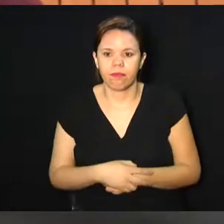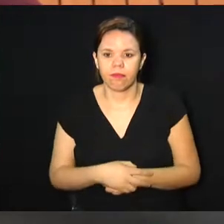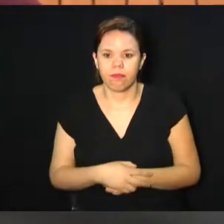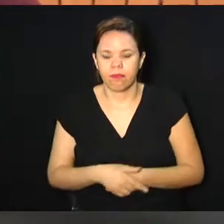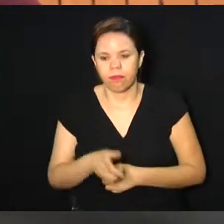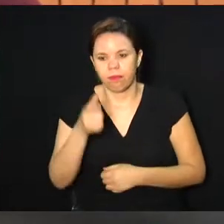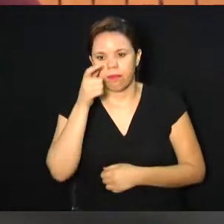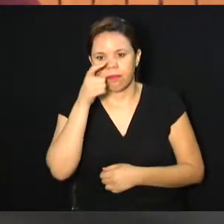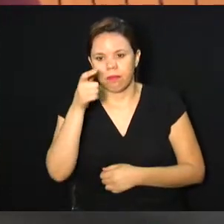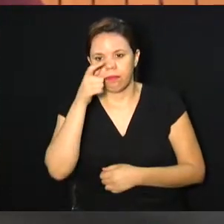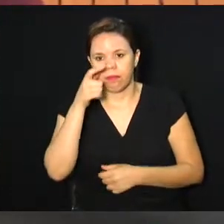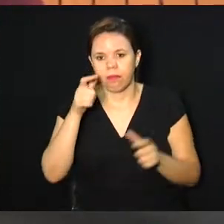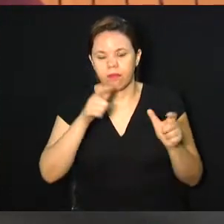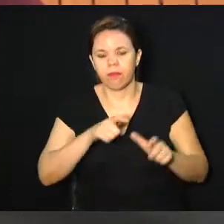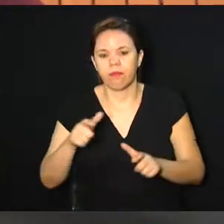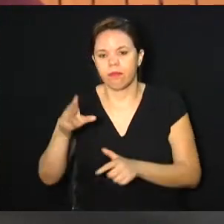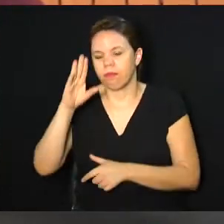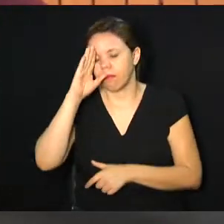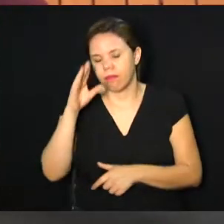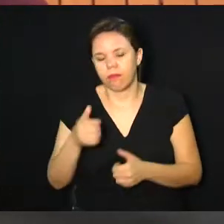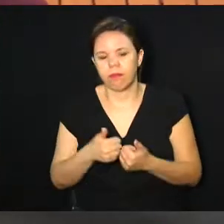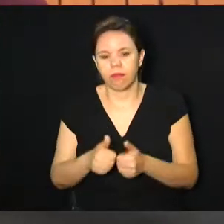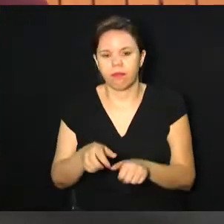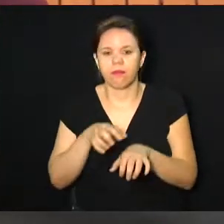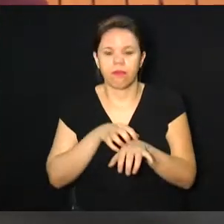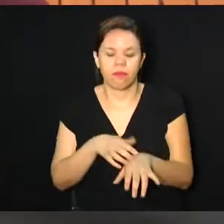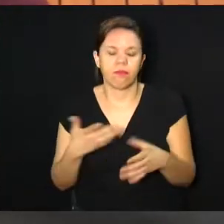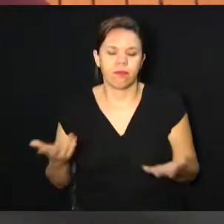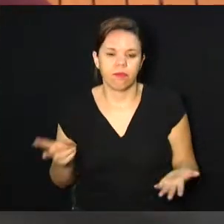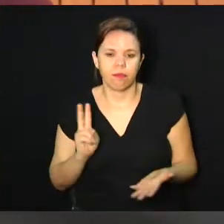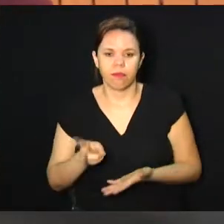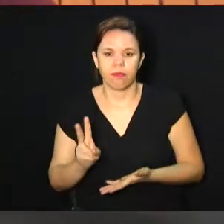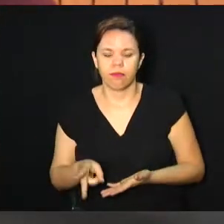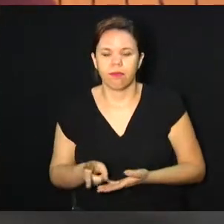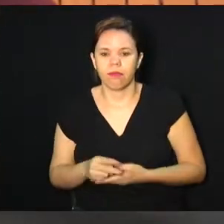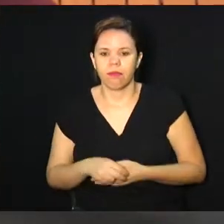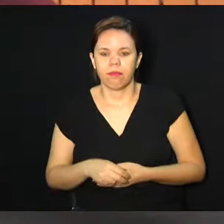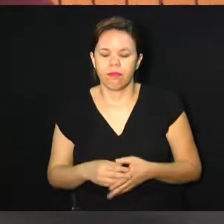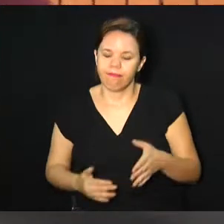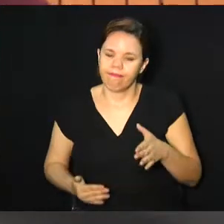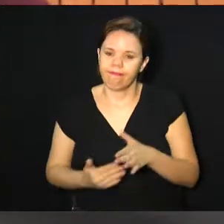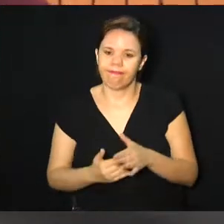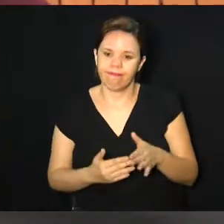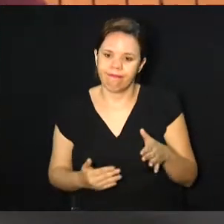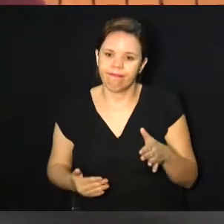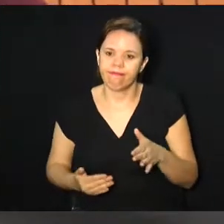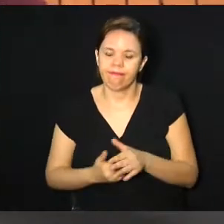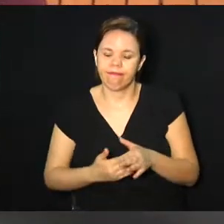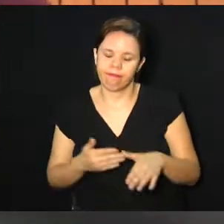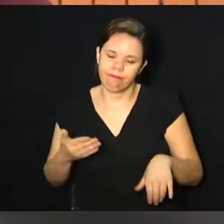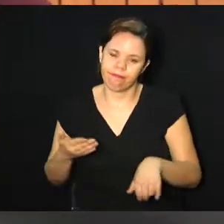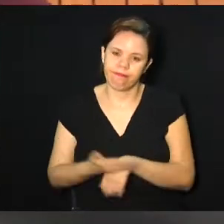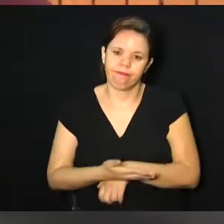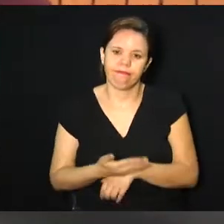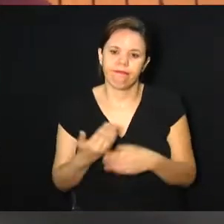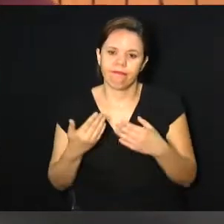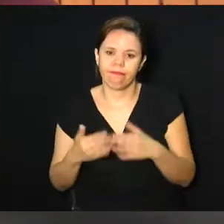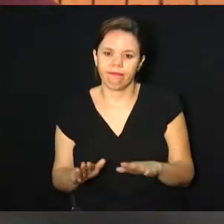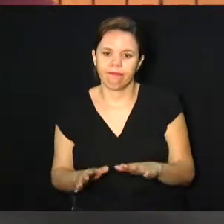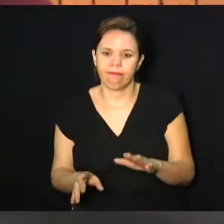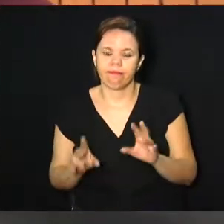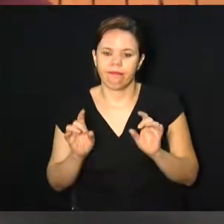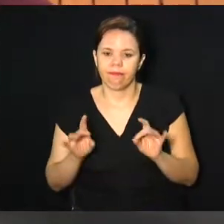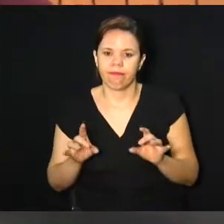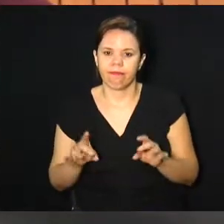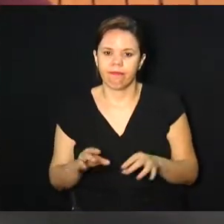olho nos pontos principais, como o transporte, sempre bate nessa barreira de participação, de abertura,